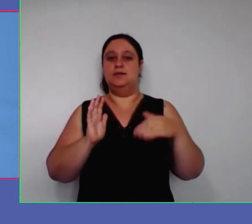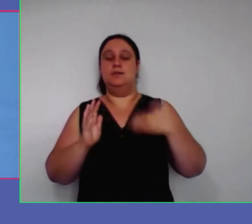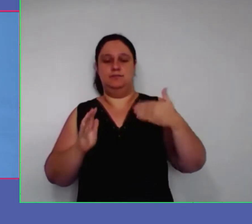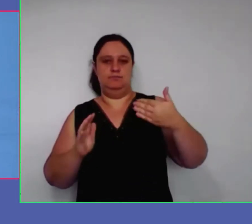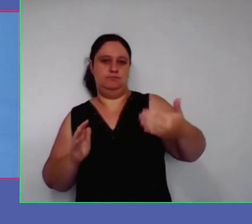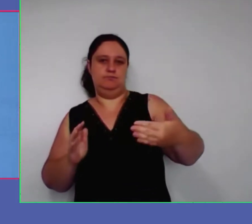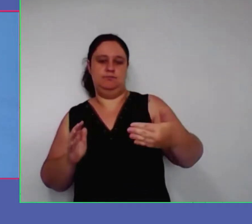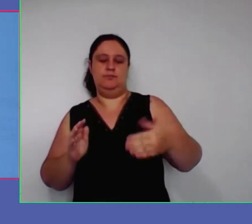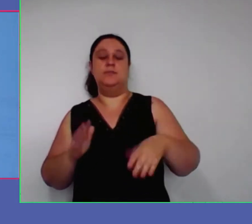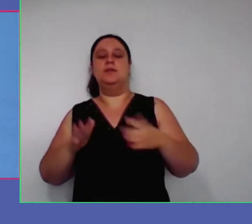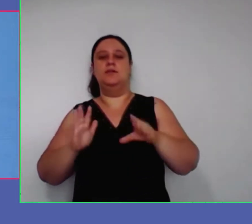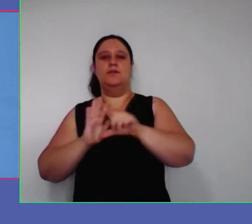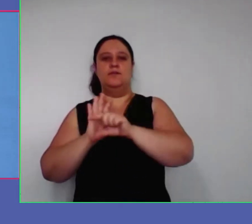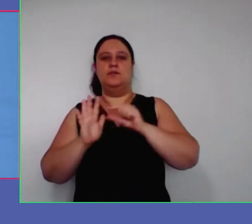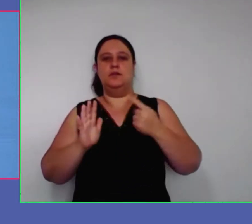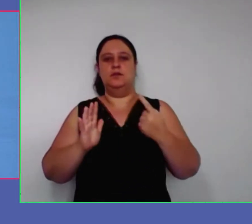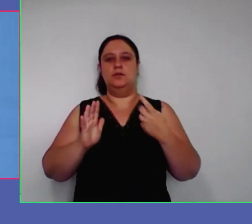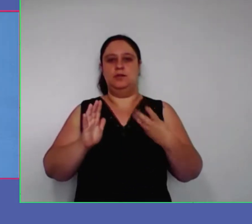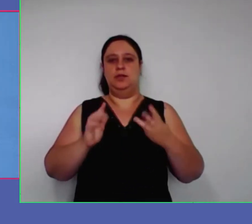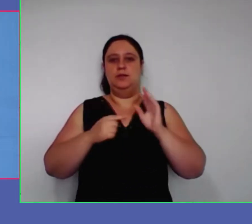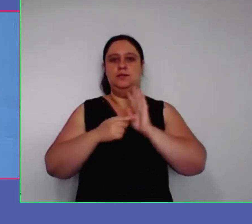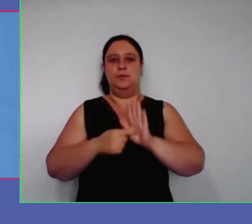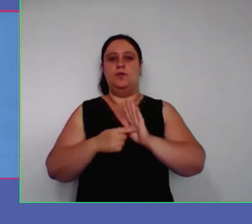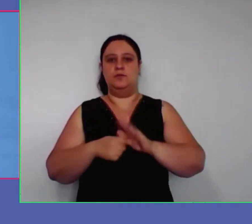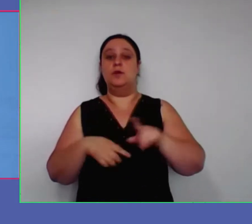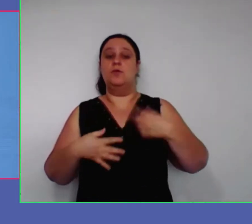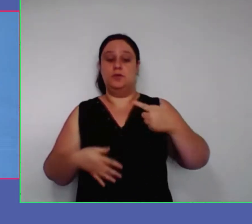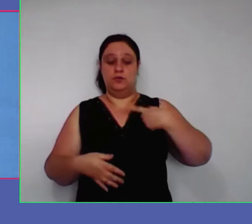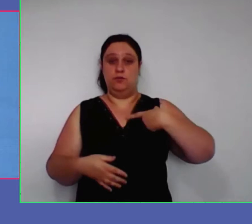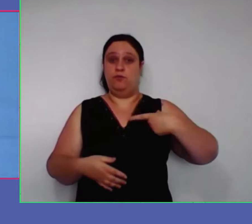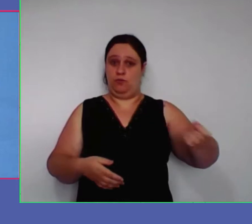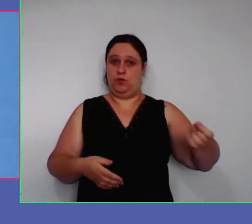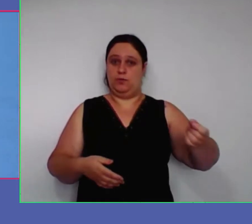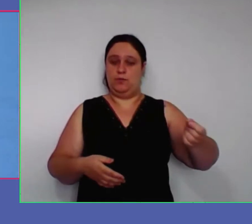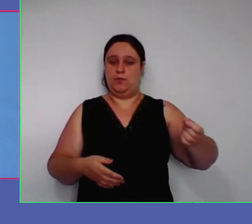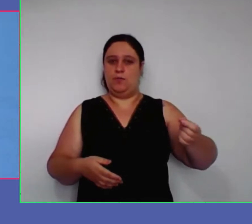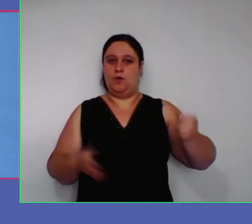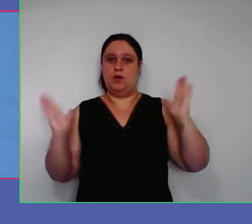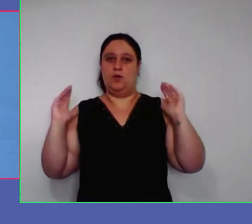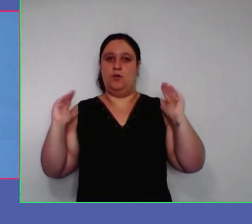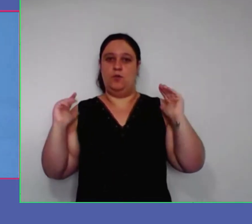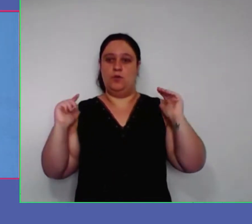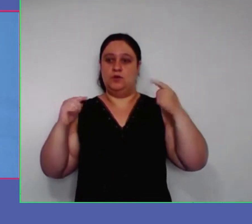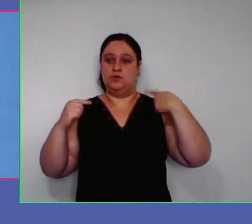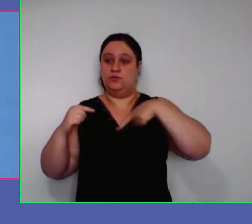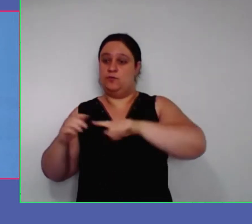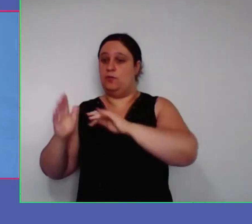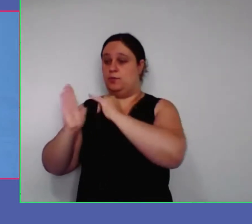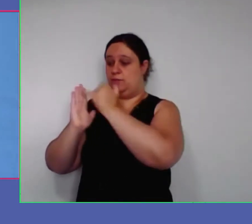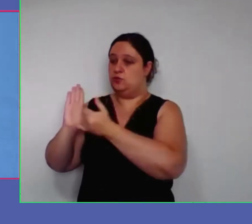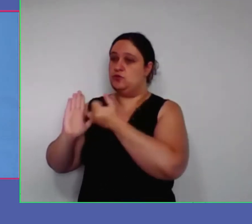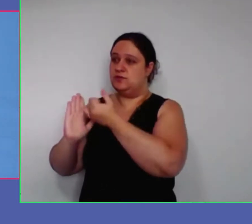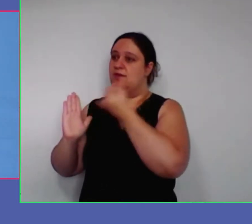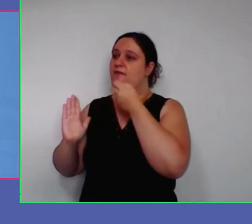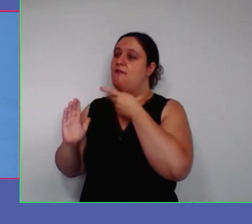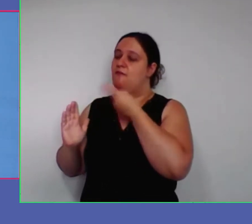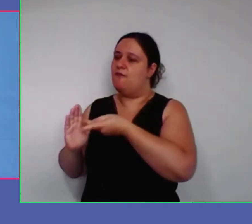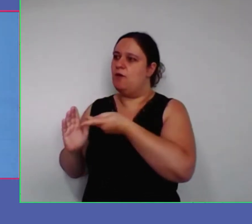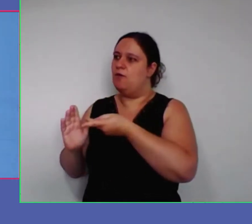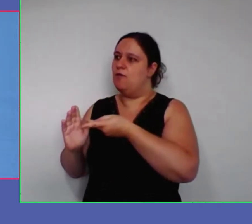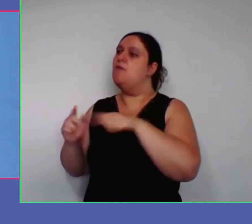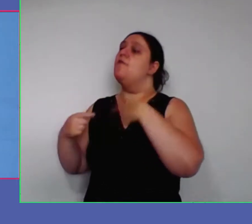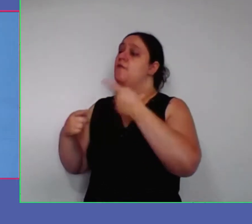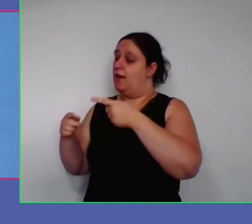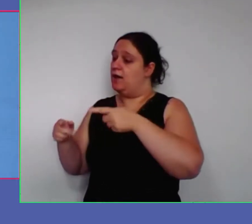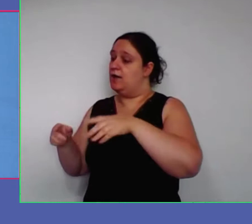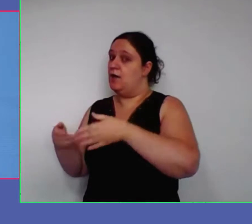eles partido, eis que apareceu um anjo do Senhor a José em sonho e disse: dispõe-te, toma o menino e sua